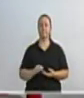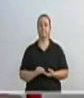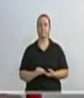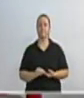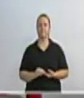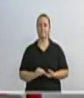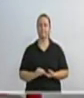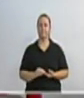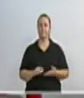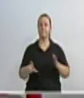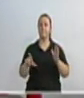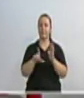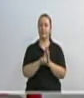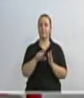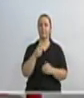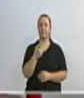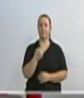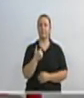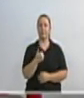lei número